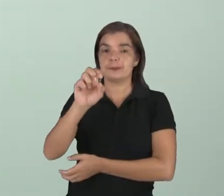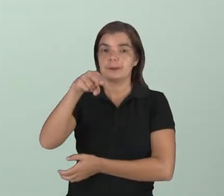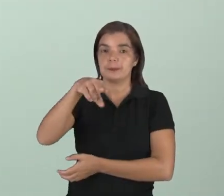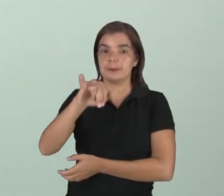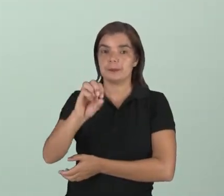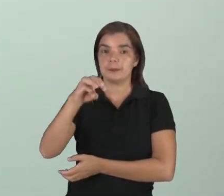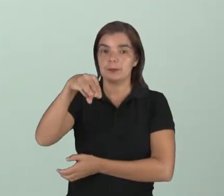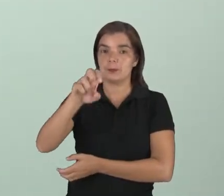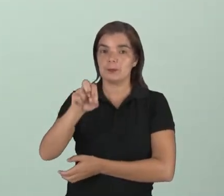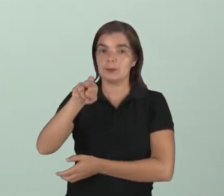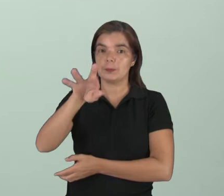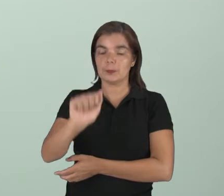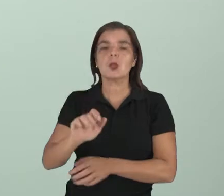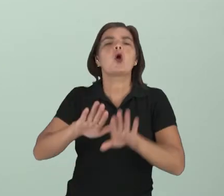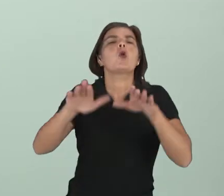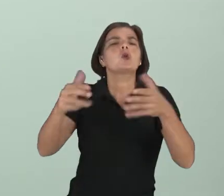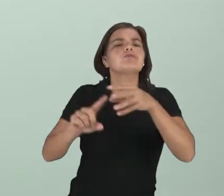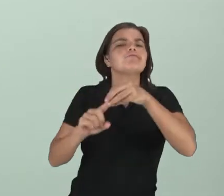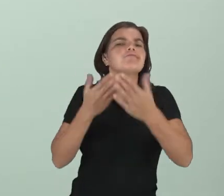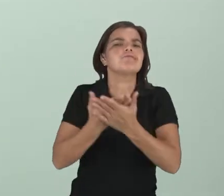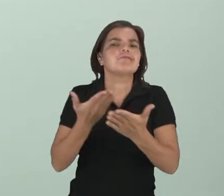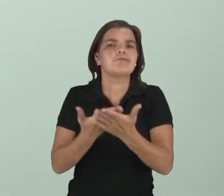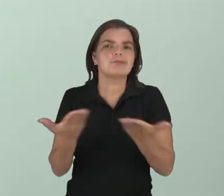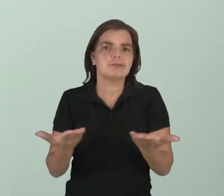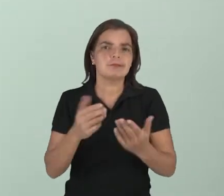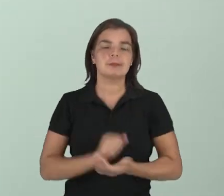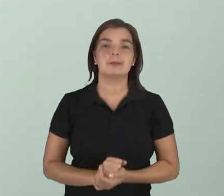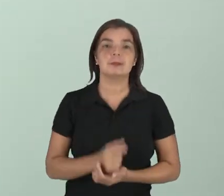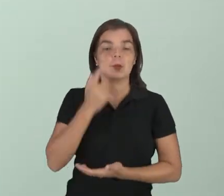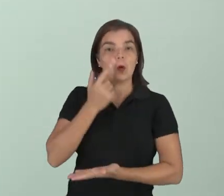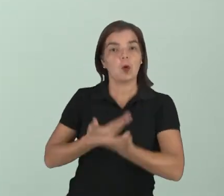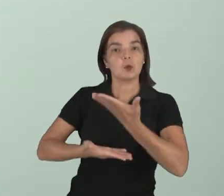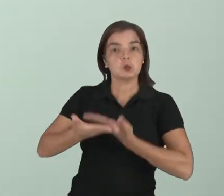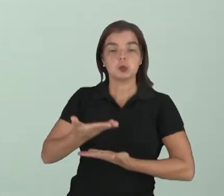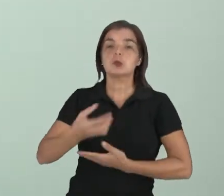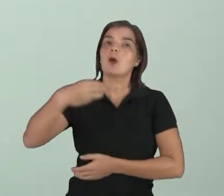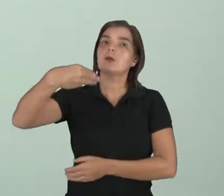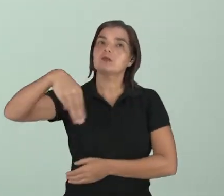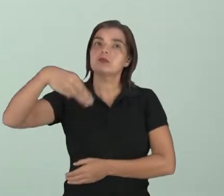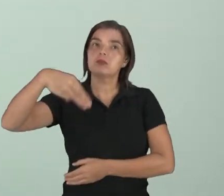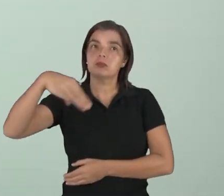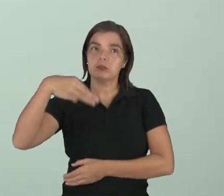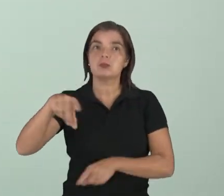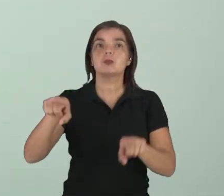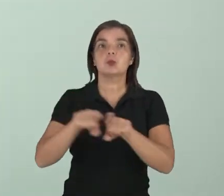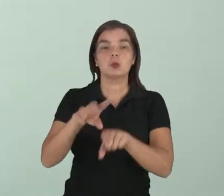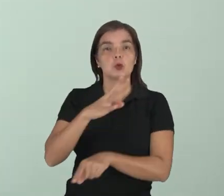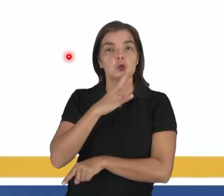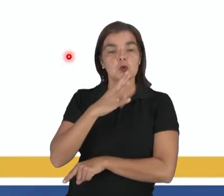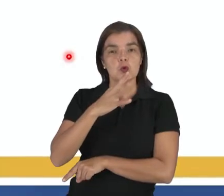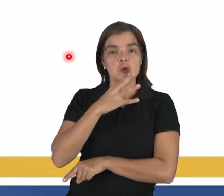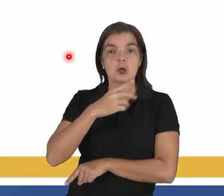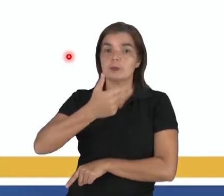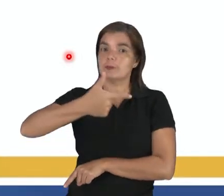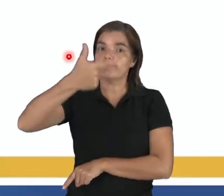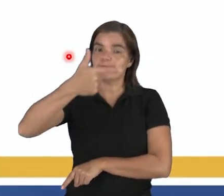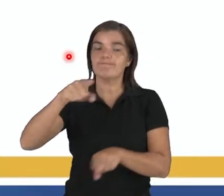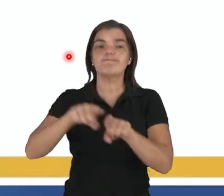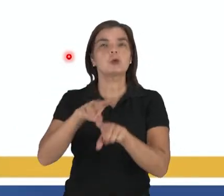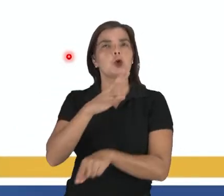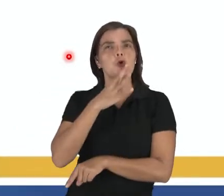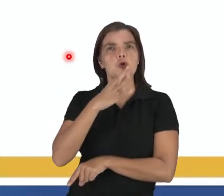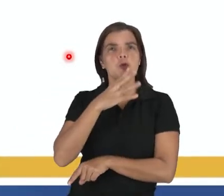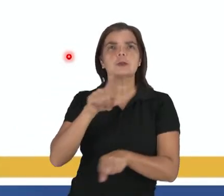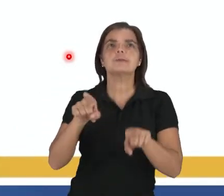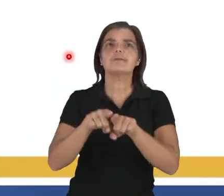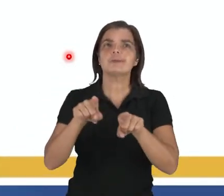estequiometria. Qual é o objetivo da aula? Integrar a área da matemática com aplicação de conhecimentos de potência e conceitos